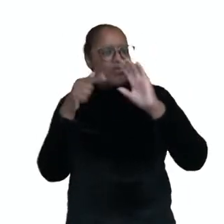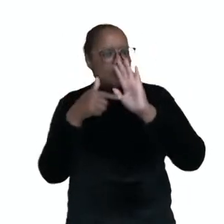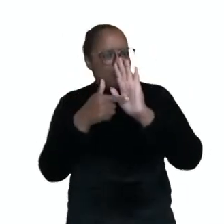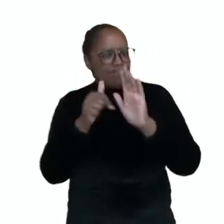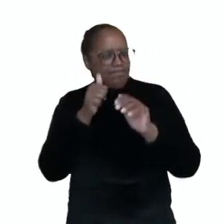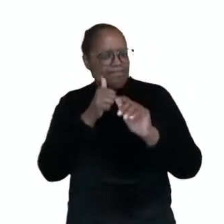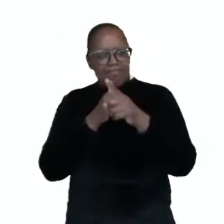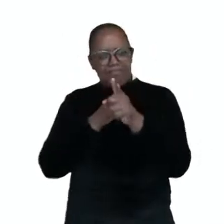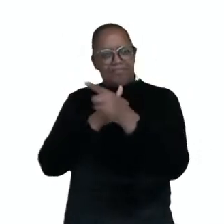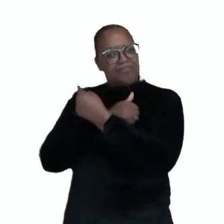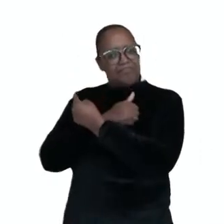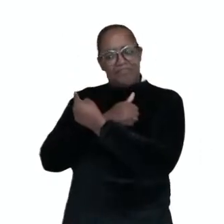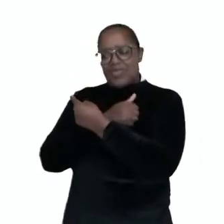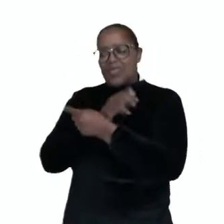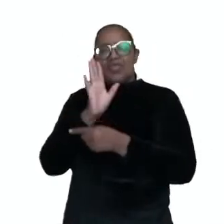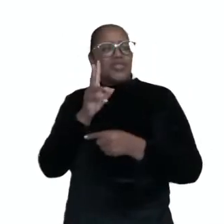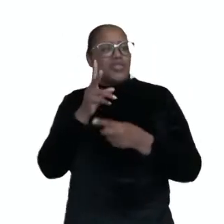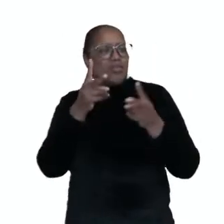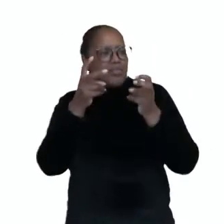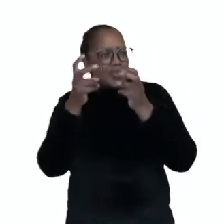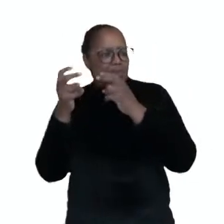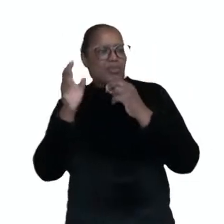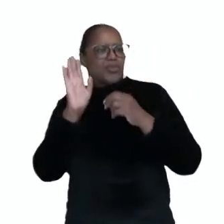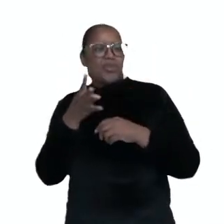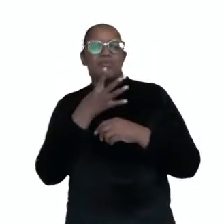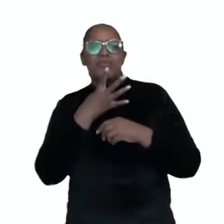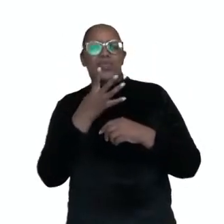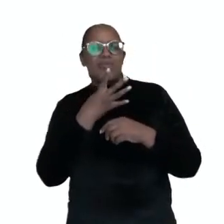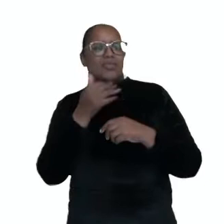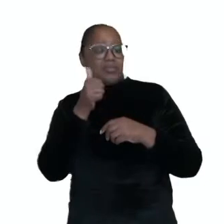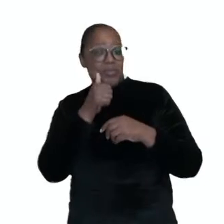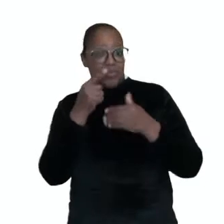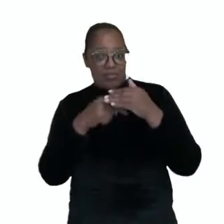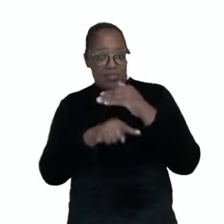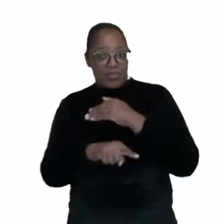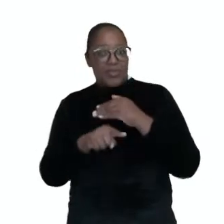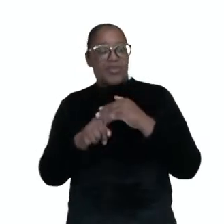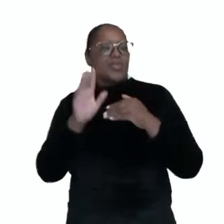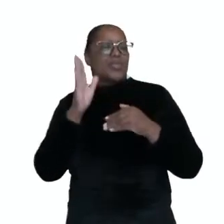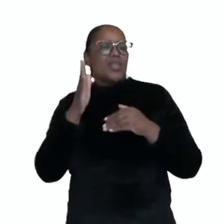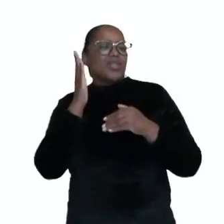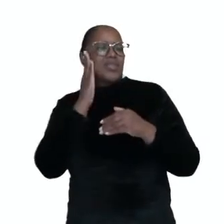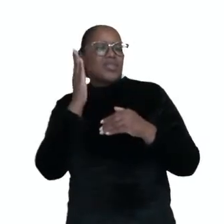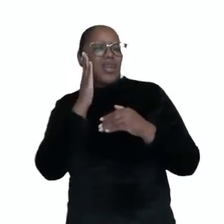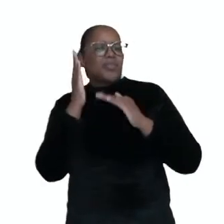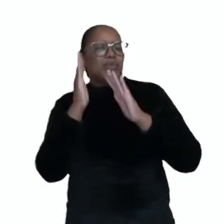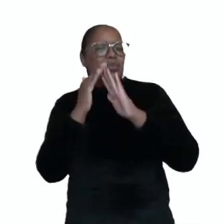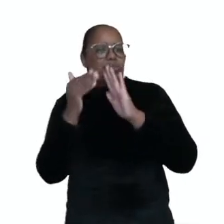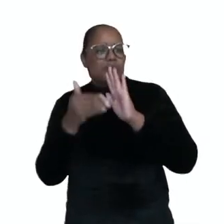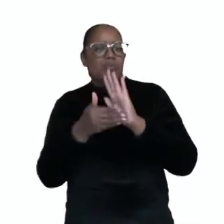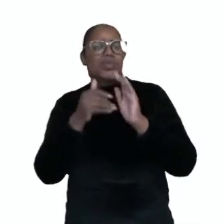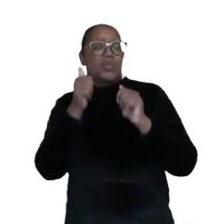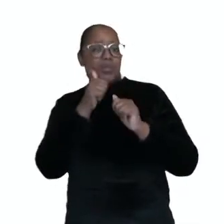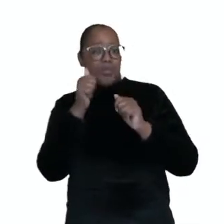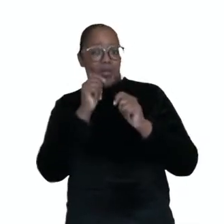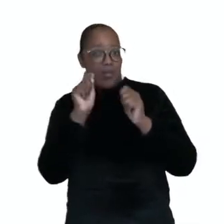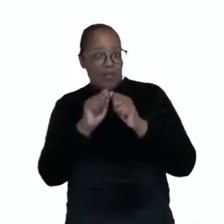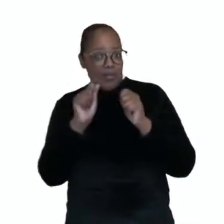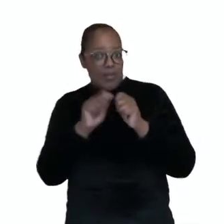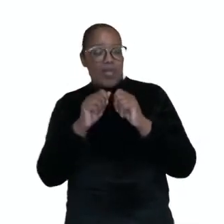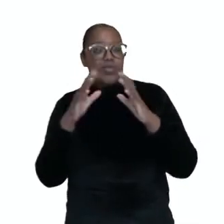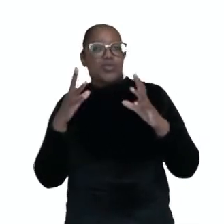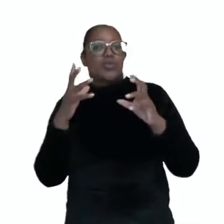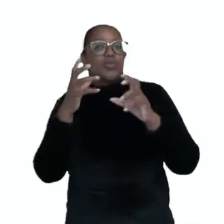da filósofa Hannah Arendt? Você sabe qual que é a contribuição para as análises que ela tem, né? Que ela fez sobre o totalitarismo,